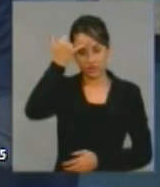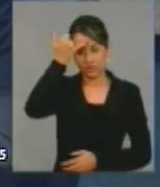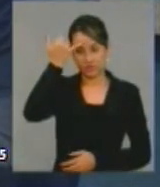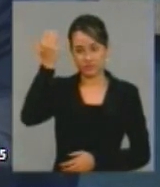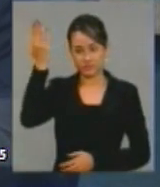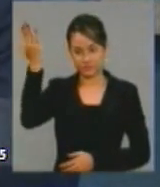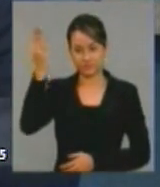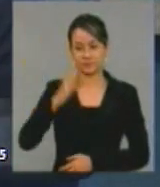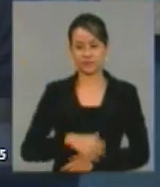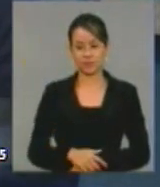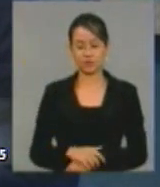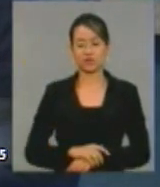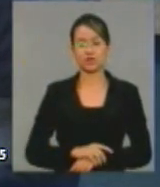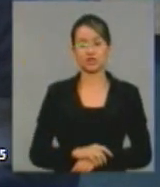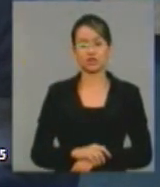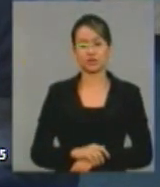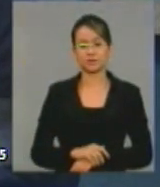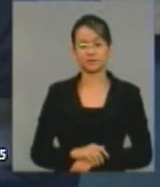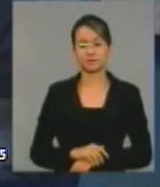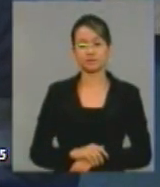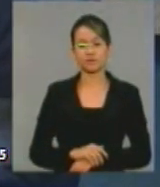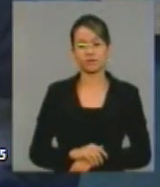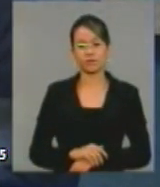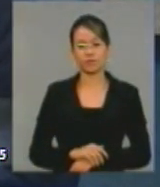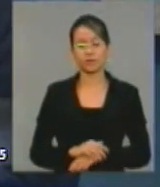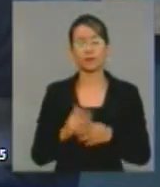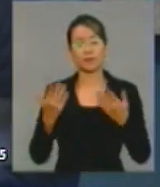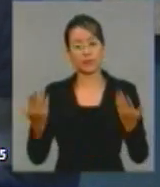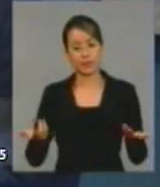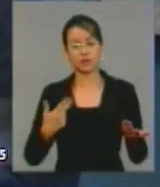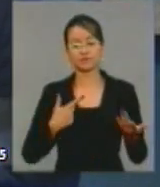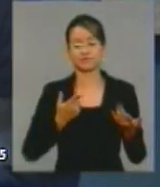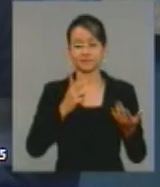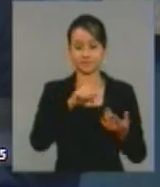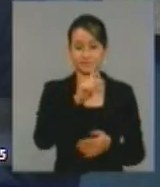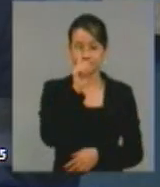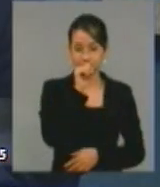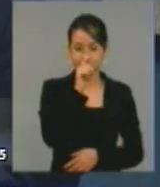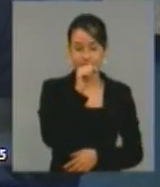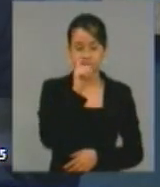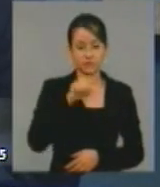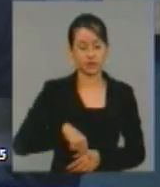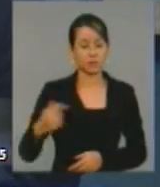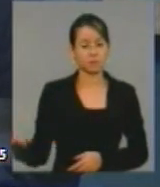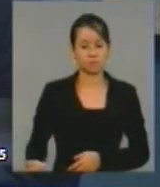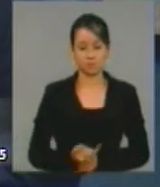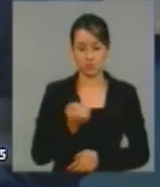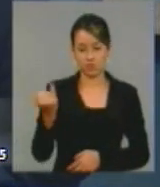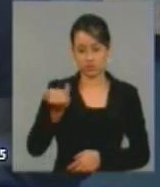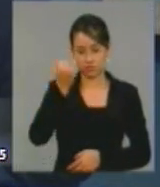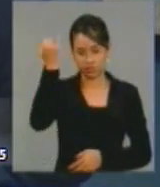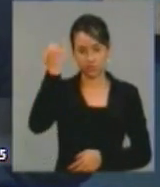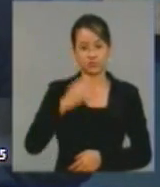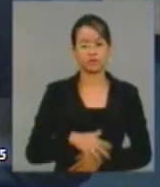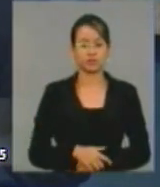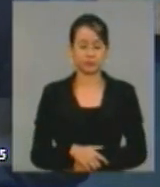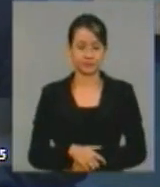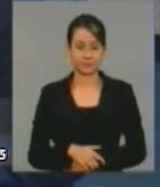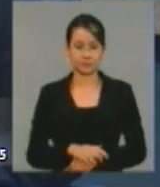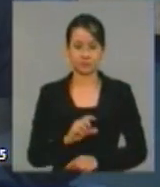a melhoria nesse aspecto. Com relação ao controle da água, é importante, o deputado falou, ter lado mesmo. Tem que ter